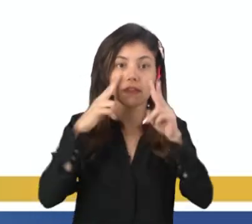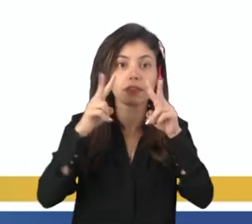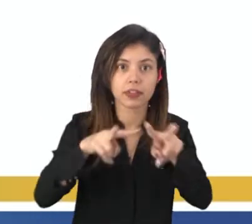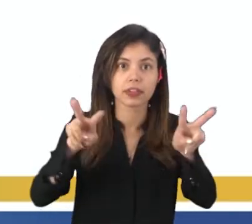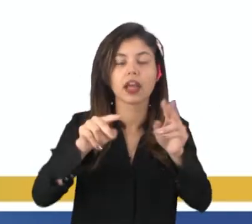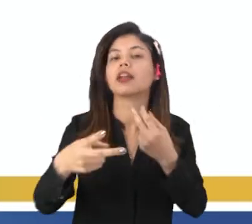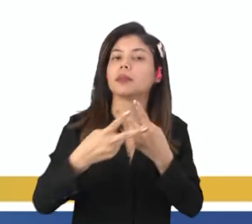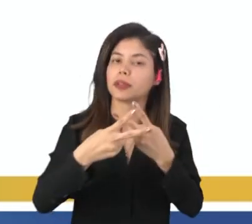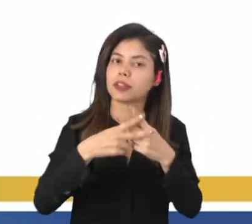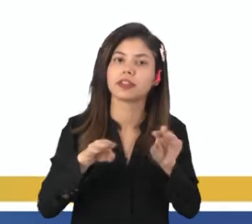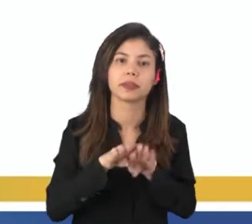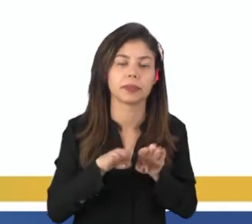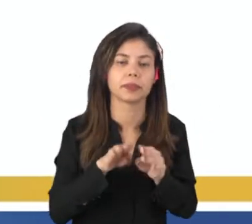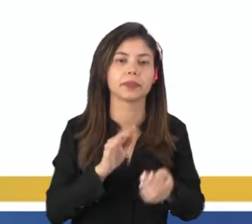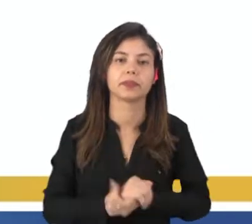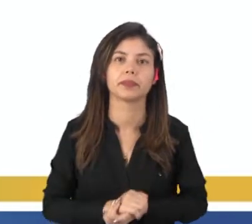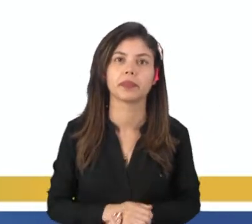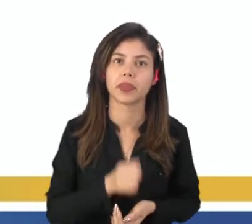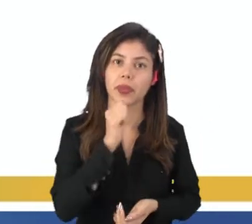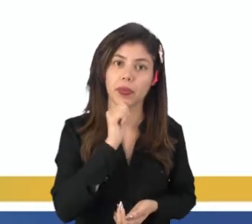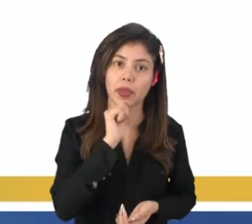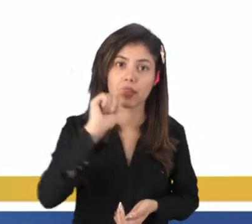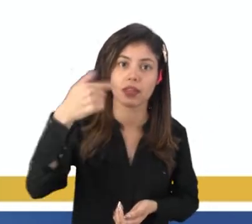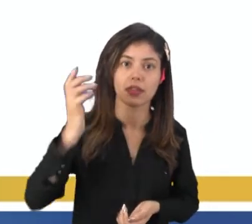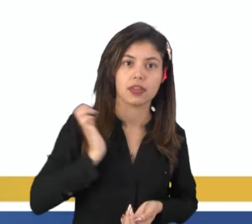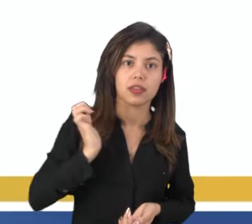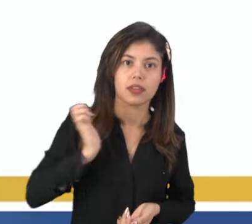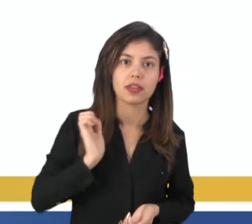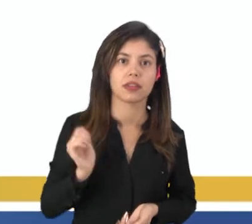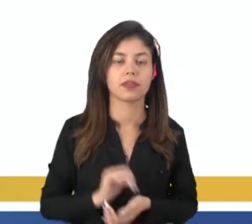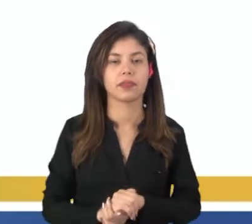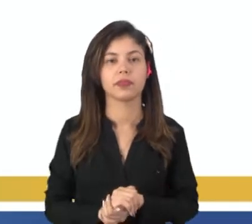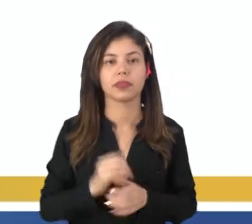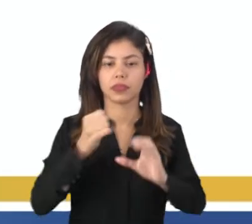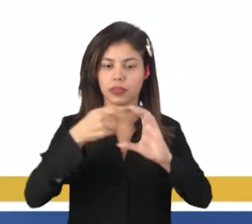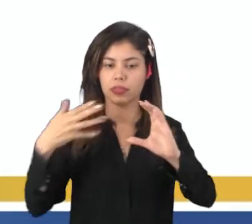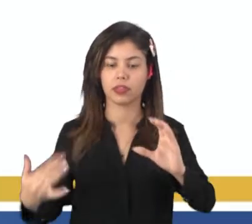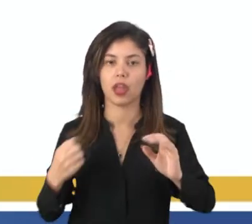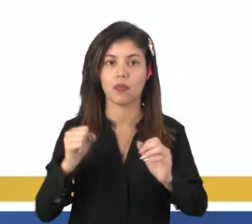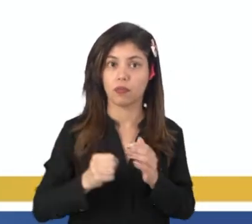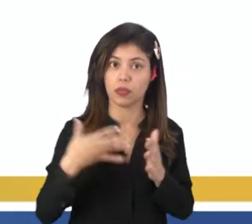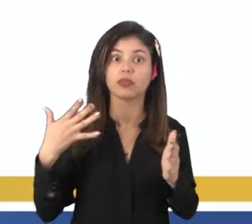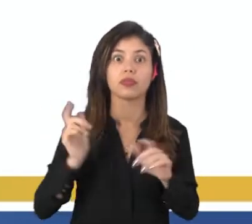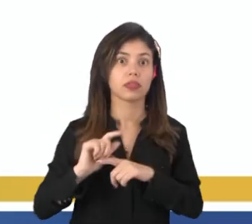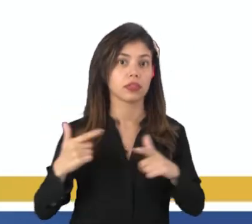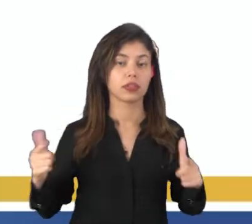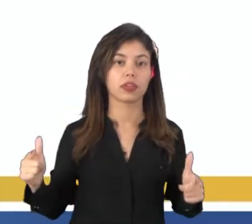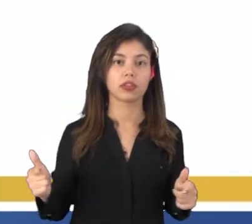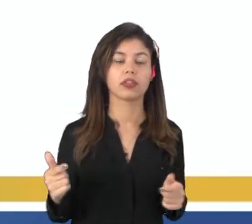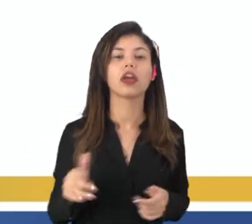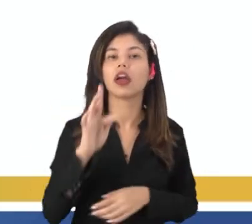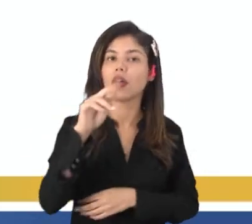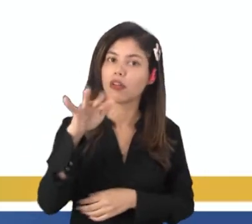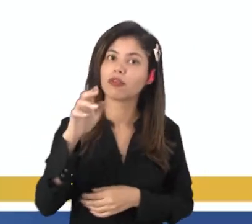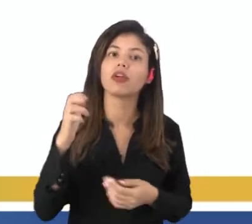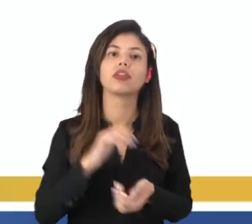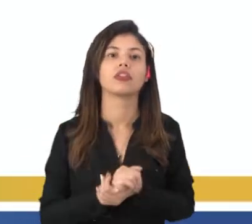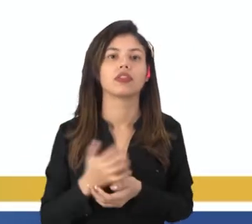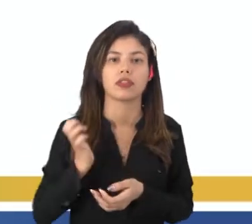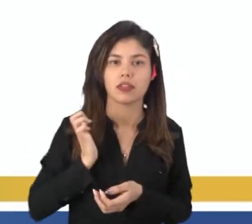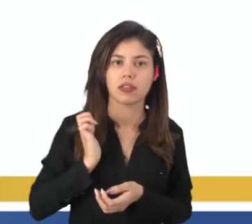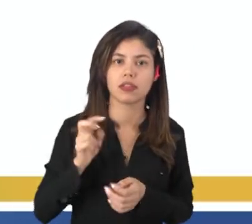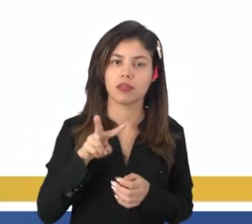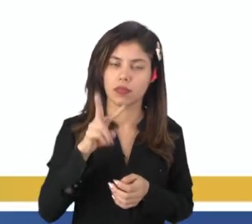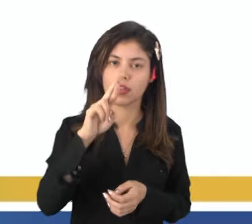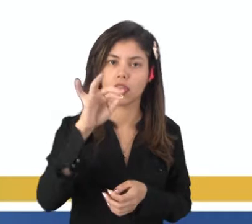tão protegida, tá? Além de riqueza de espécies, ela tem uma riqueza mineral muito grande. Então, é uma fonte de recursos